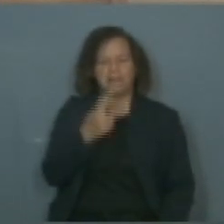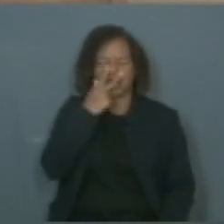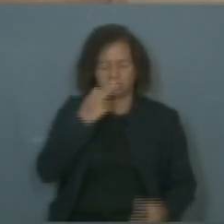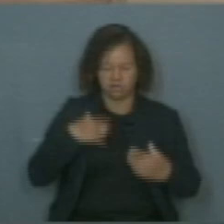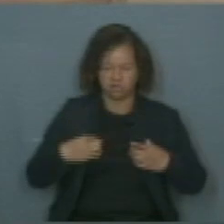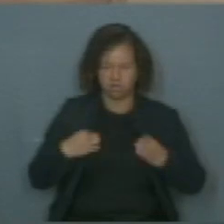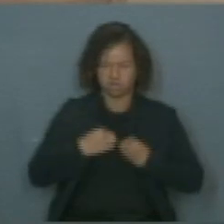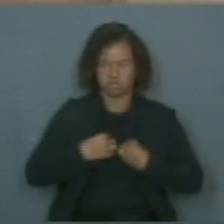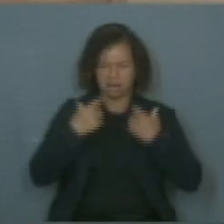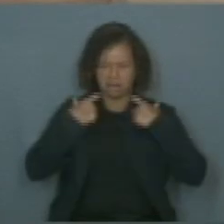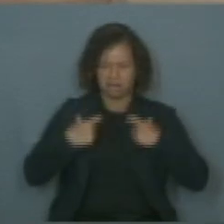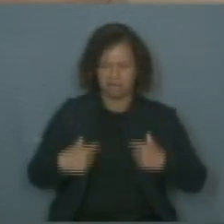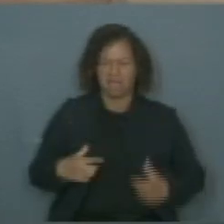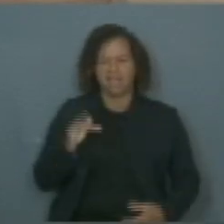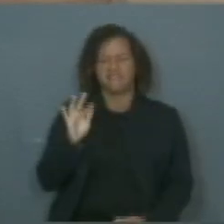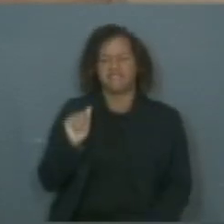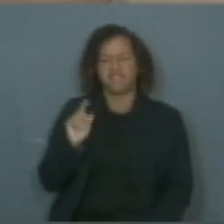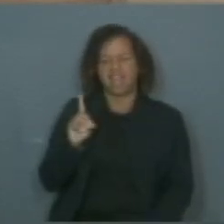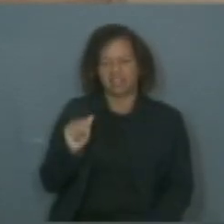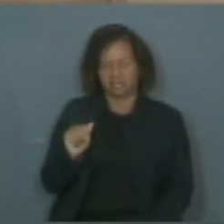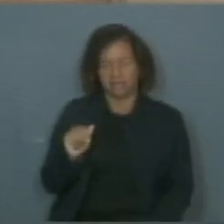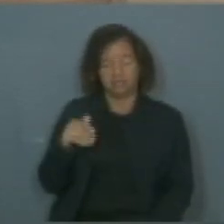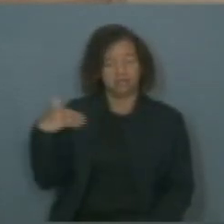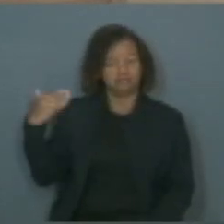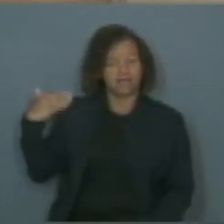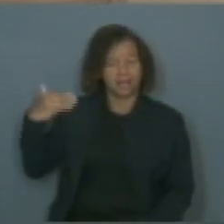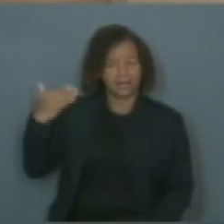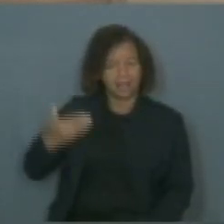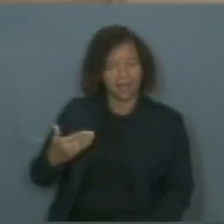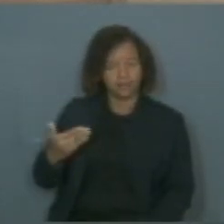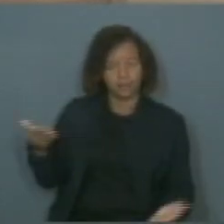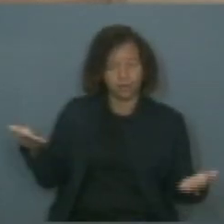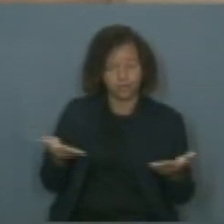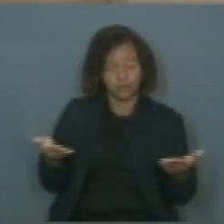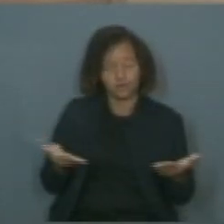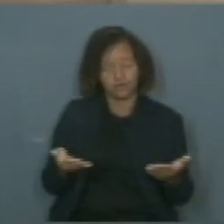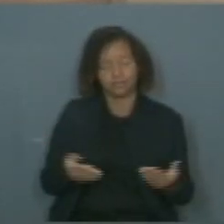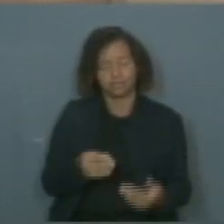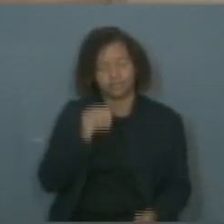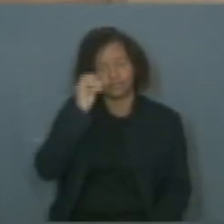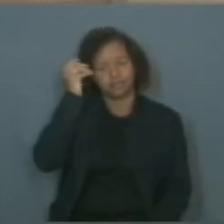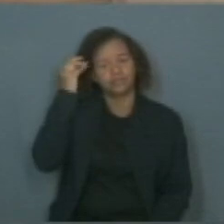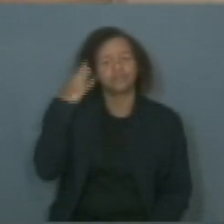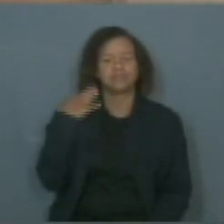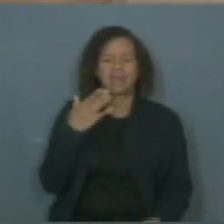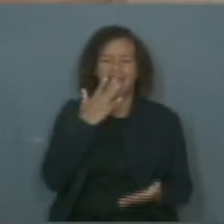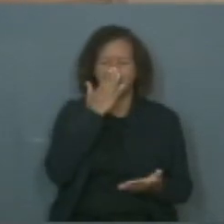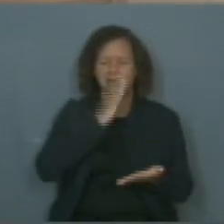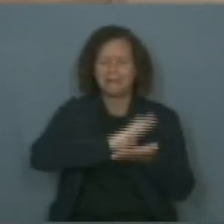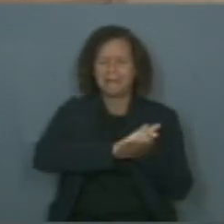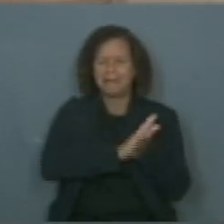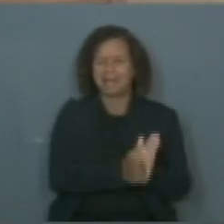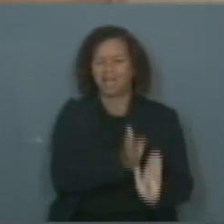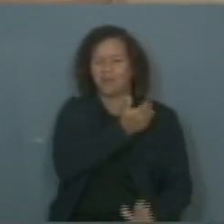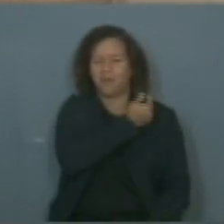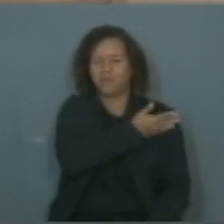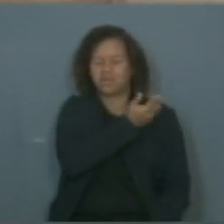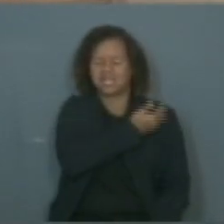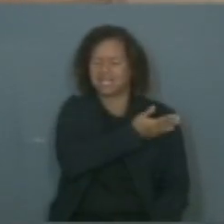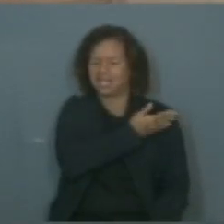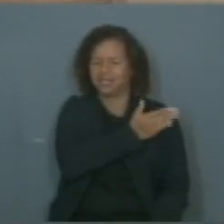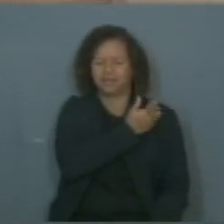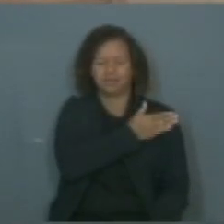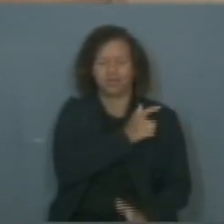farda. E esse legado traz hoje um preconceito muito